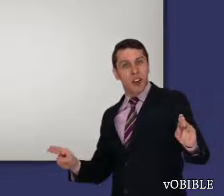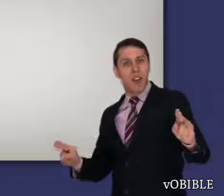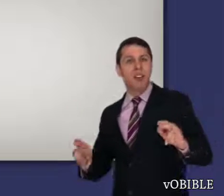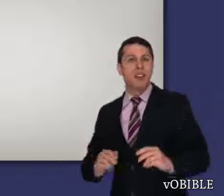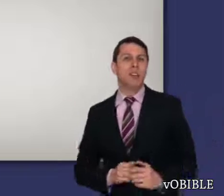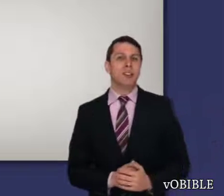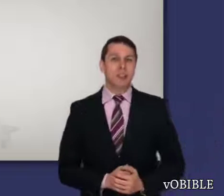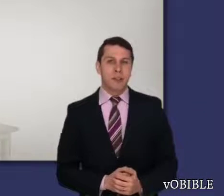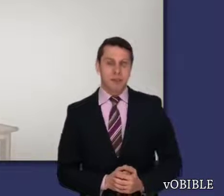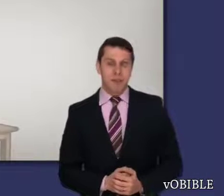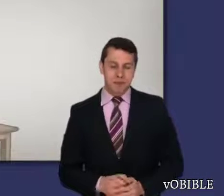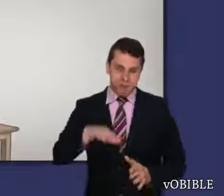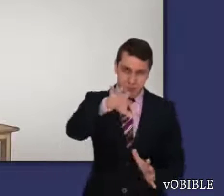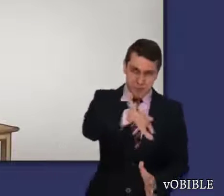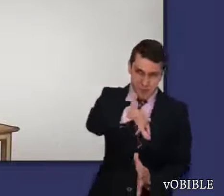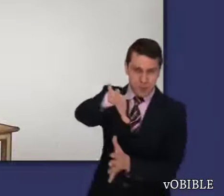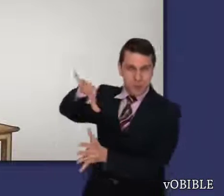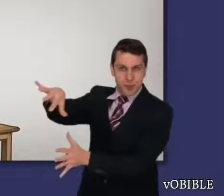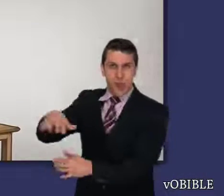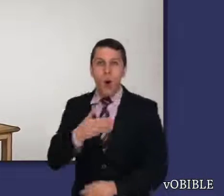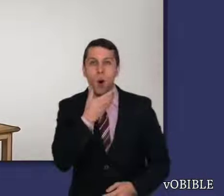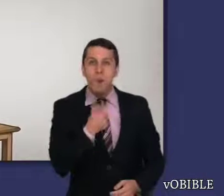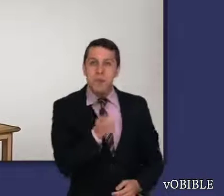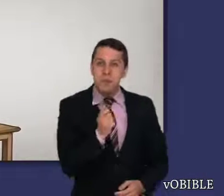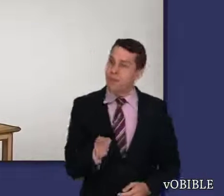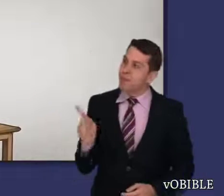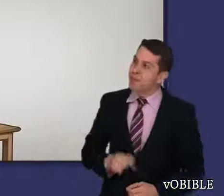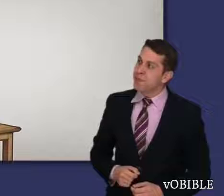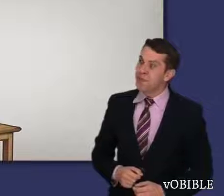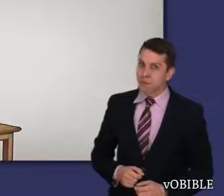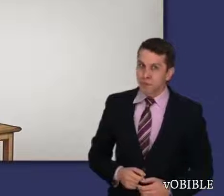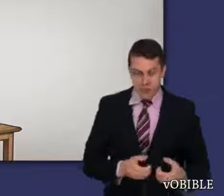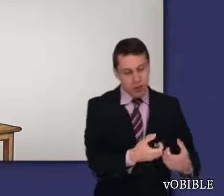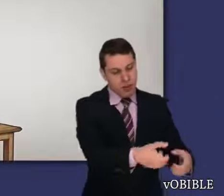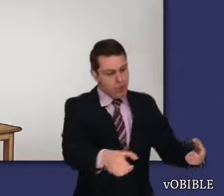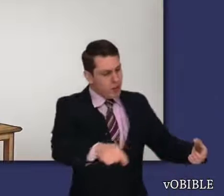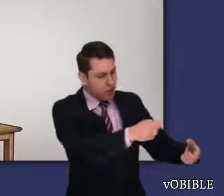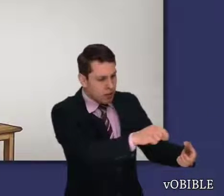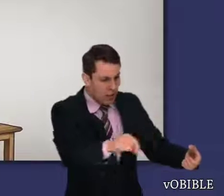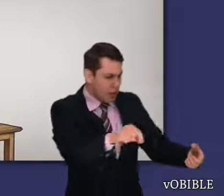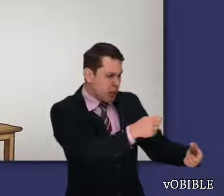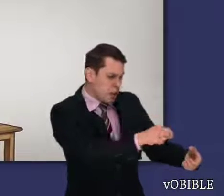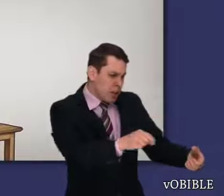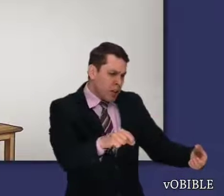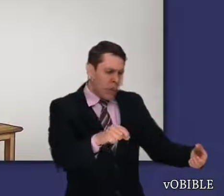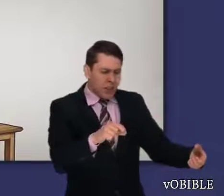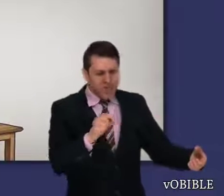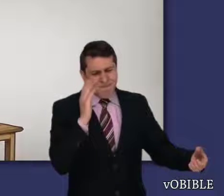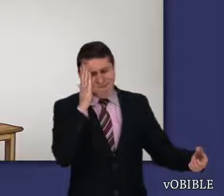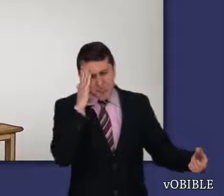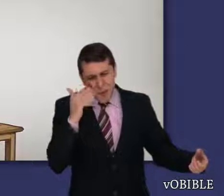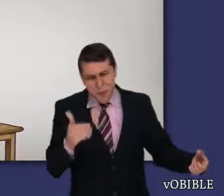Você sabia? Quando Pedro escreveu sua segunda carta, ele sabia que estava prestes a morrer. Mas em